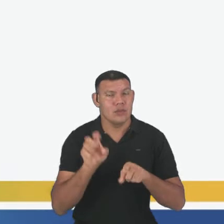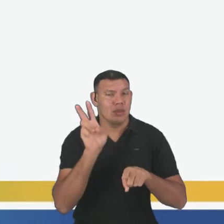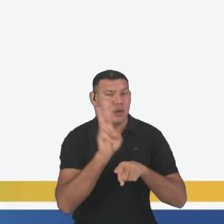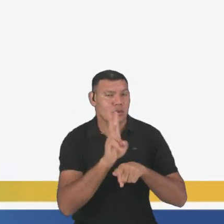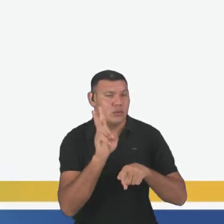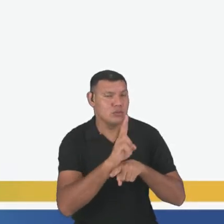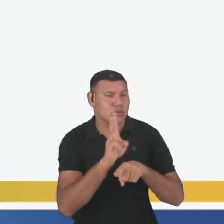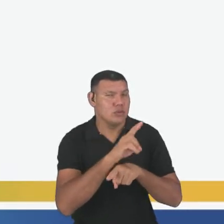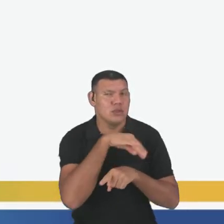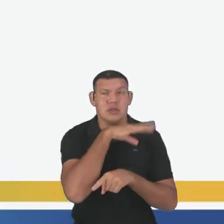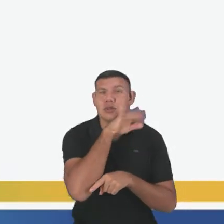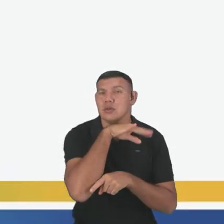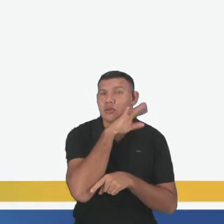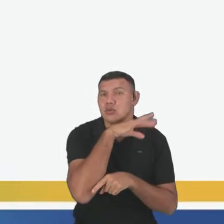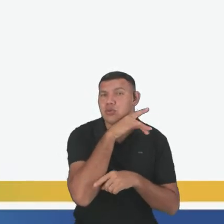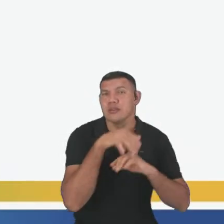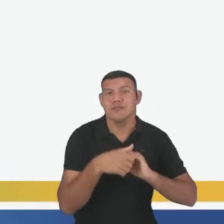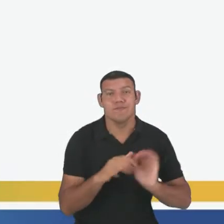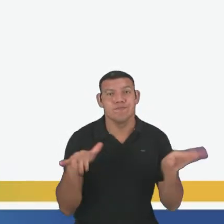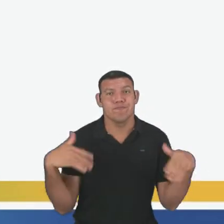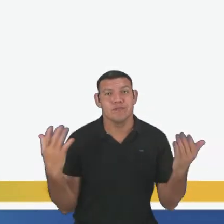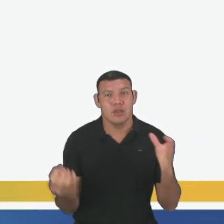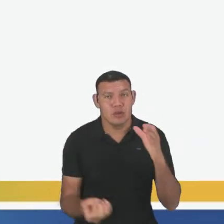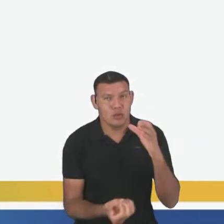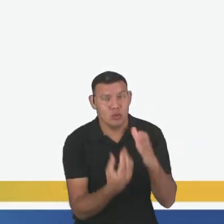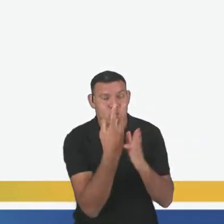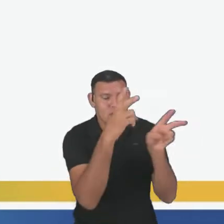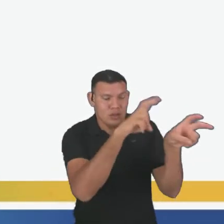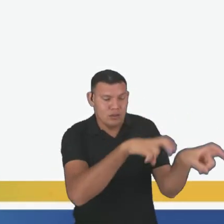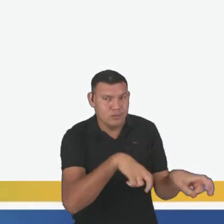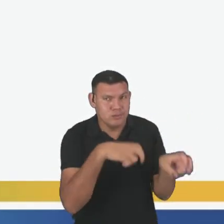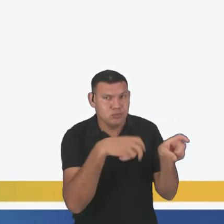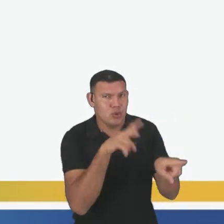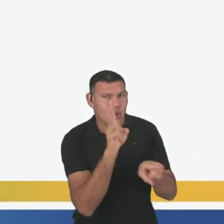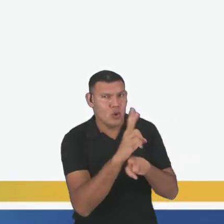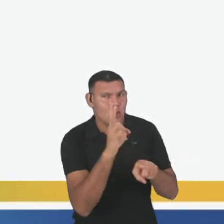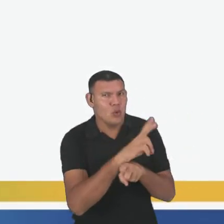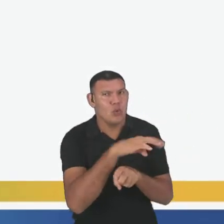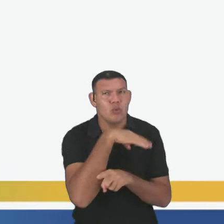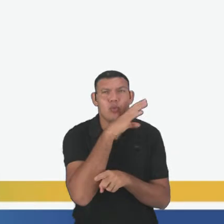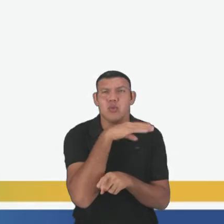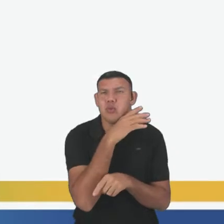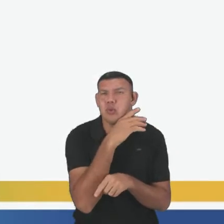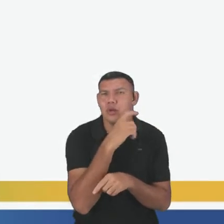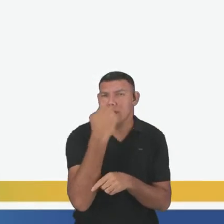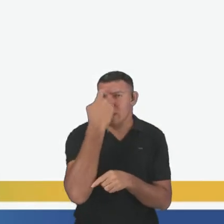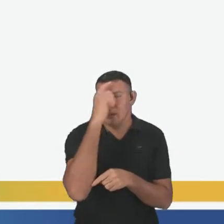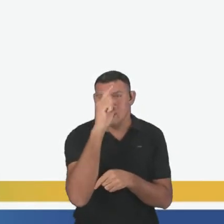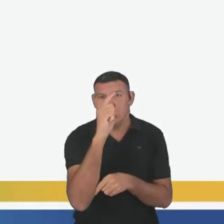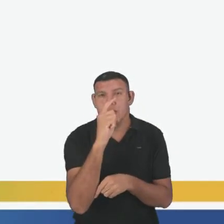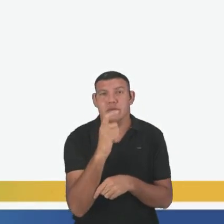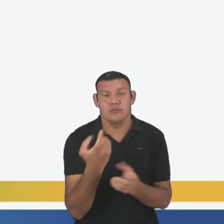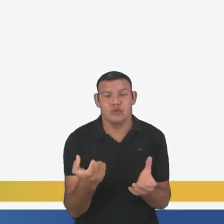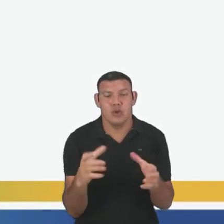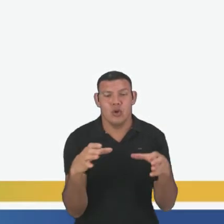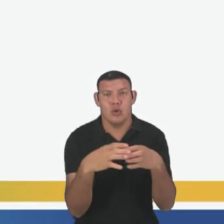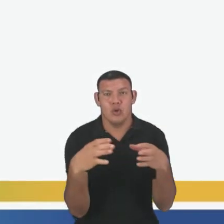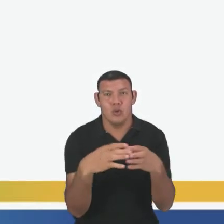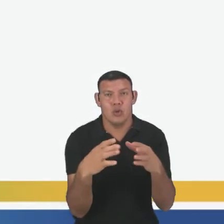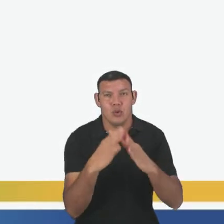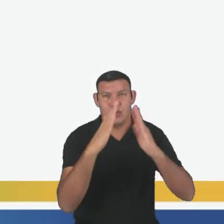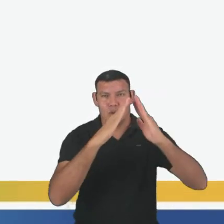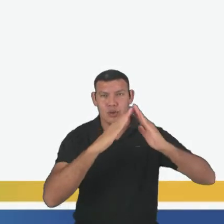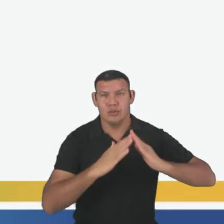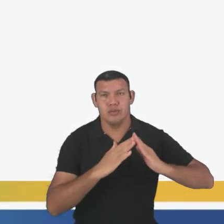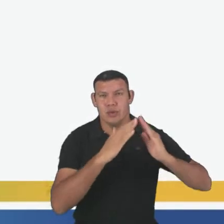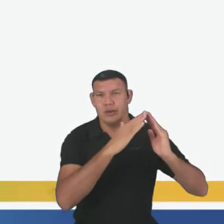cuidar, pastorear animais. Assim, surgiu a agricultura, a domesticação de animais e foram criados os primeiros assentamentos, as moradias em